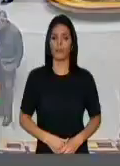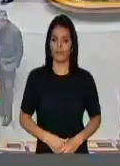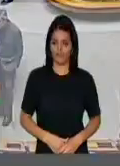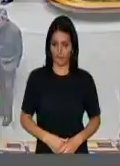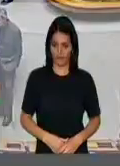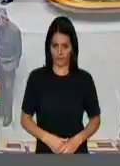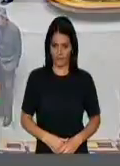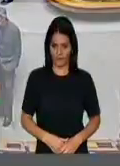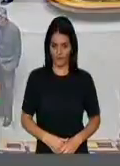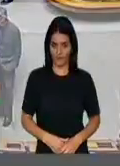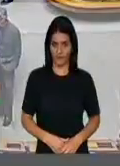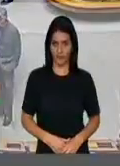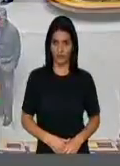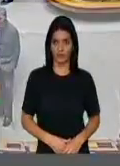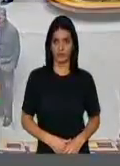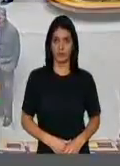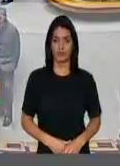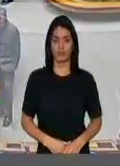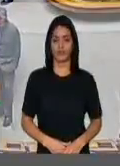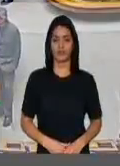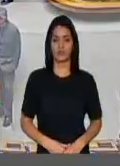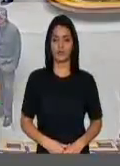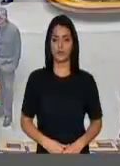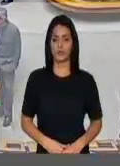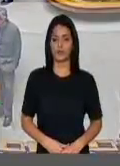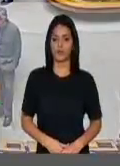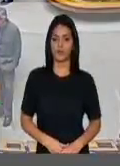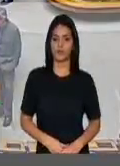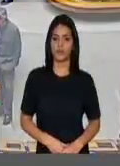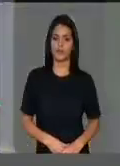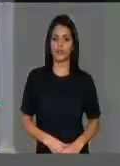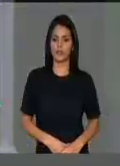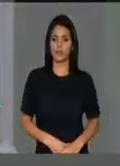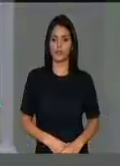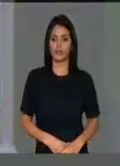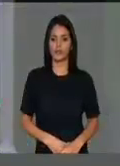Já deu parecer? Resolvido, deputado?